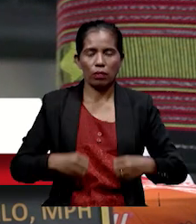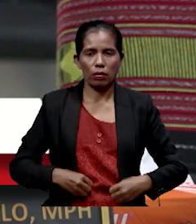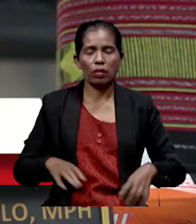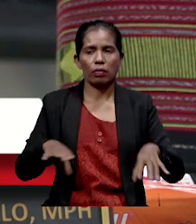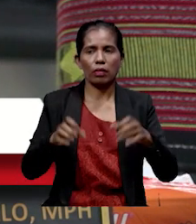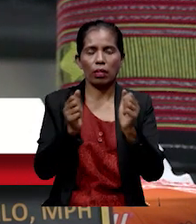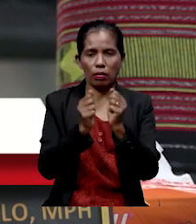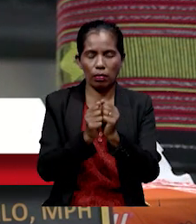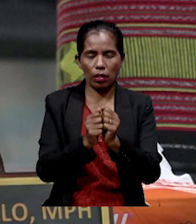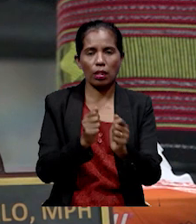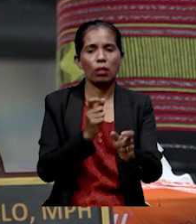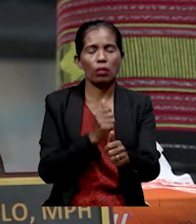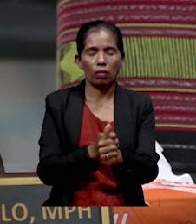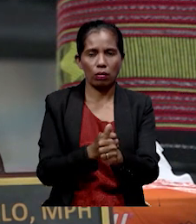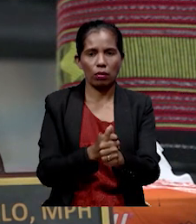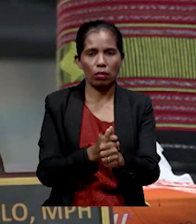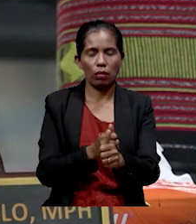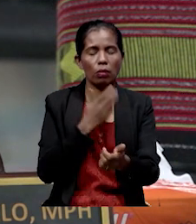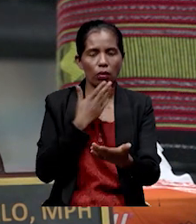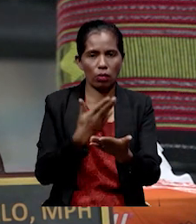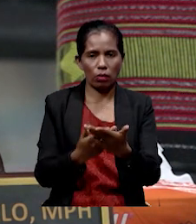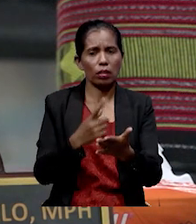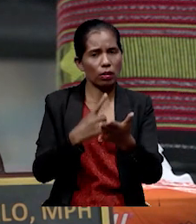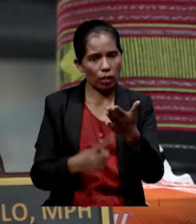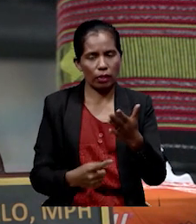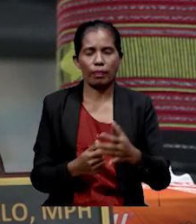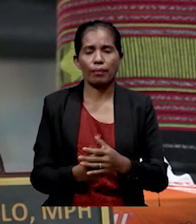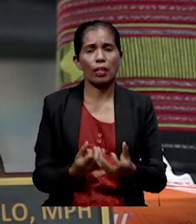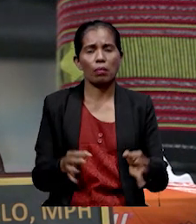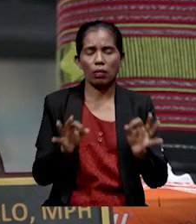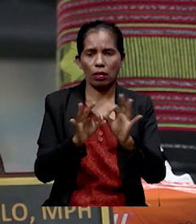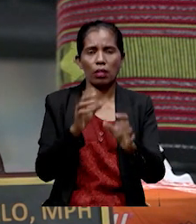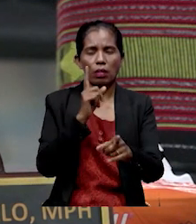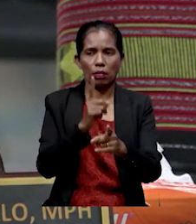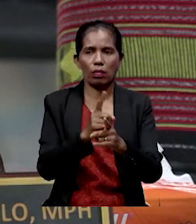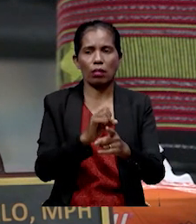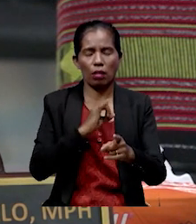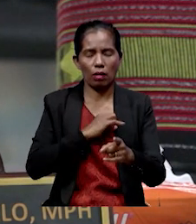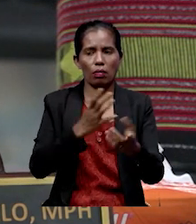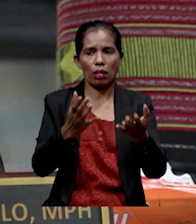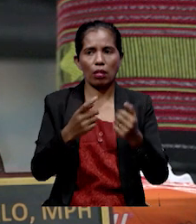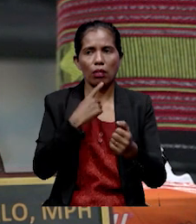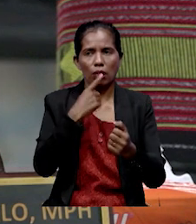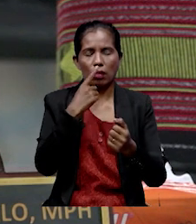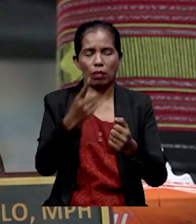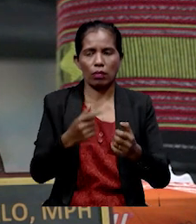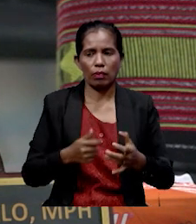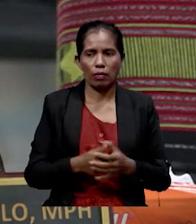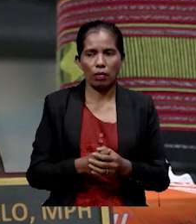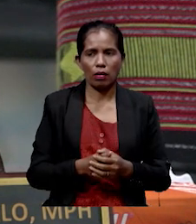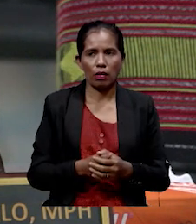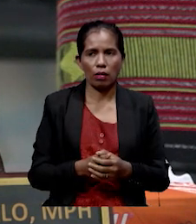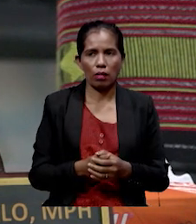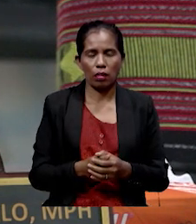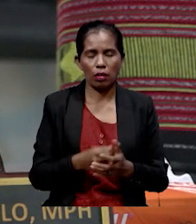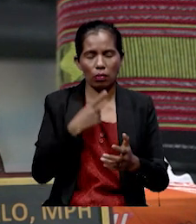nebe lao integrado. Moro sa ida rin. Pari importante tip debis. Ni hau kar kliga te kera sa nang ho asunto de